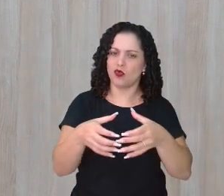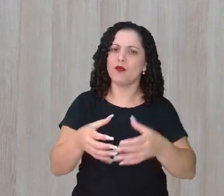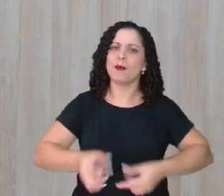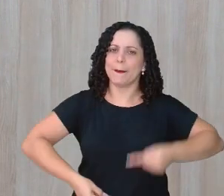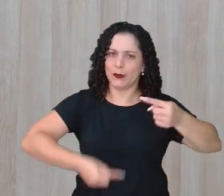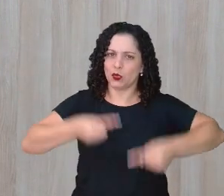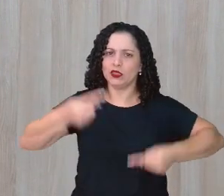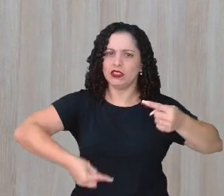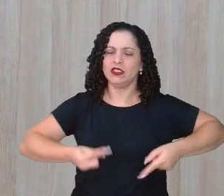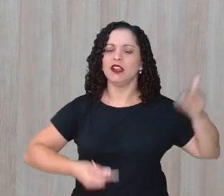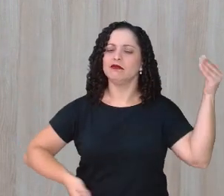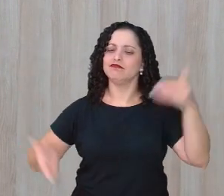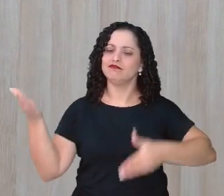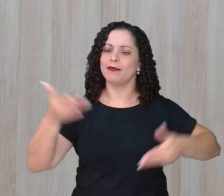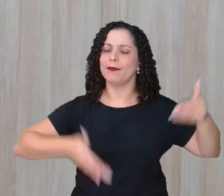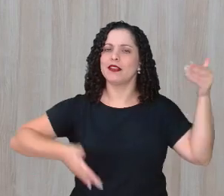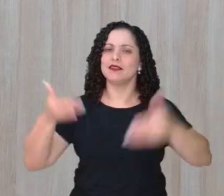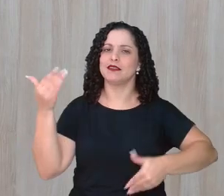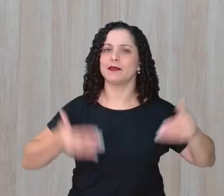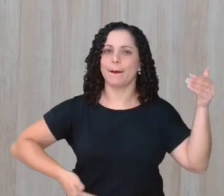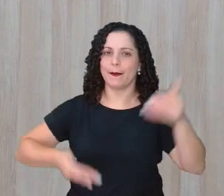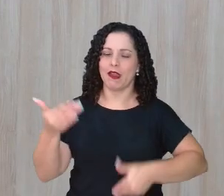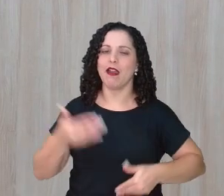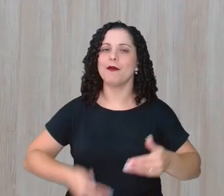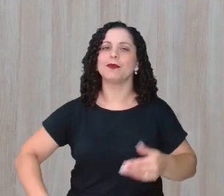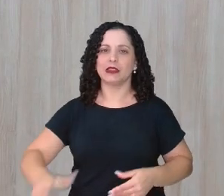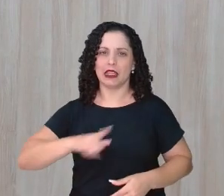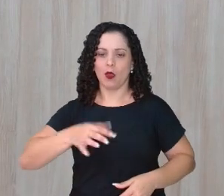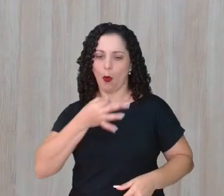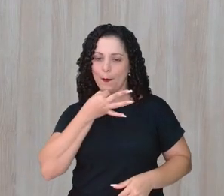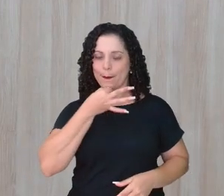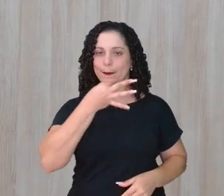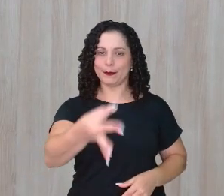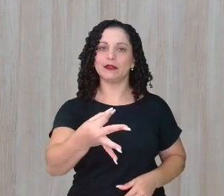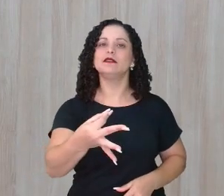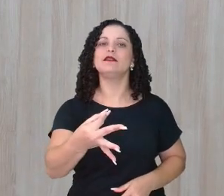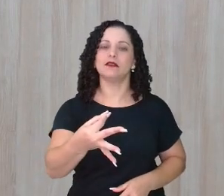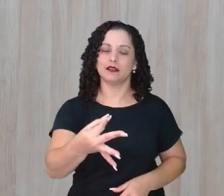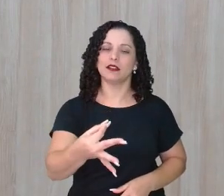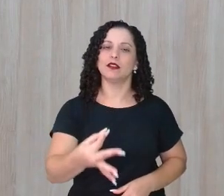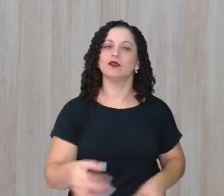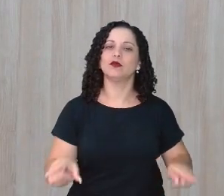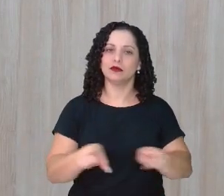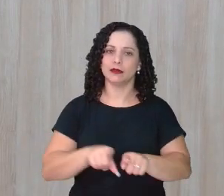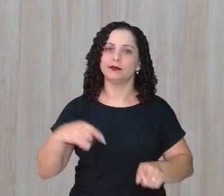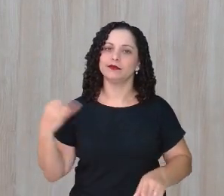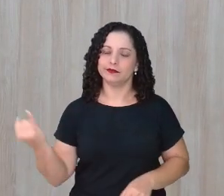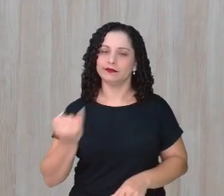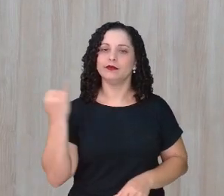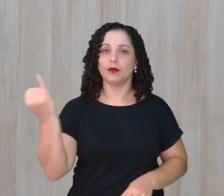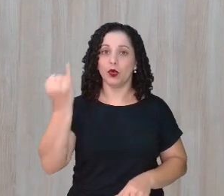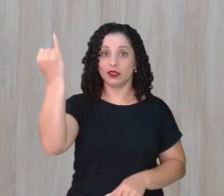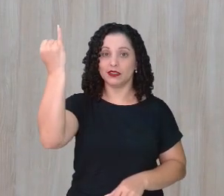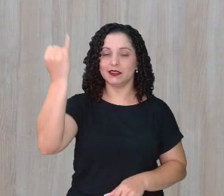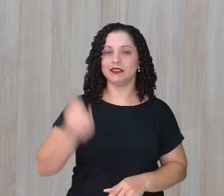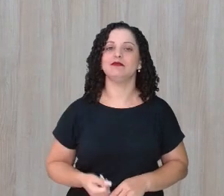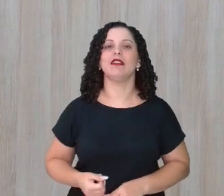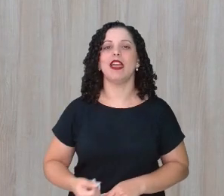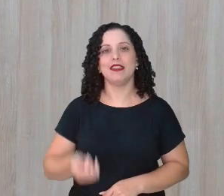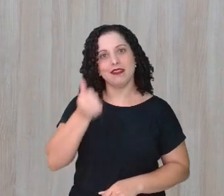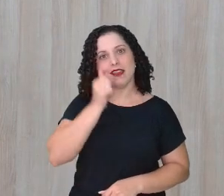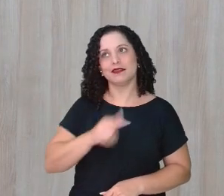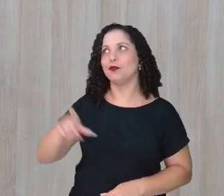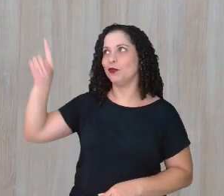né? Participando, ter lugar de voz, né? Lugar de fala. Então, tudo isso é importante e ela, veja, desde ali,